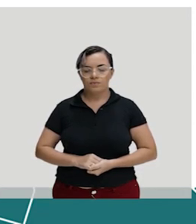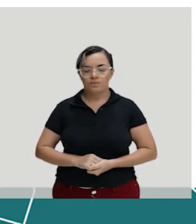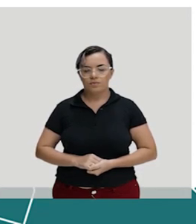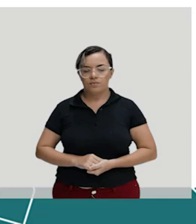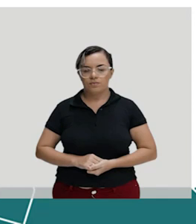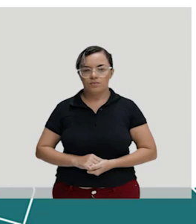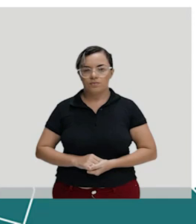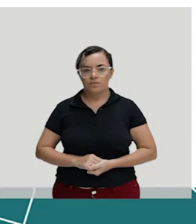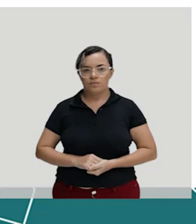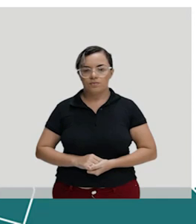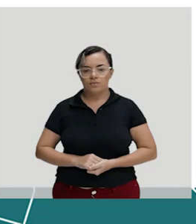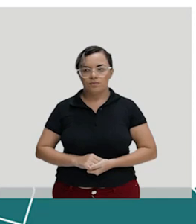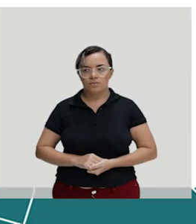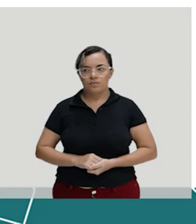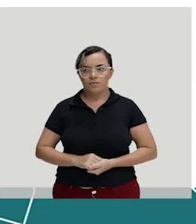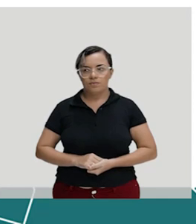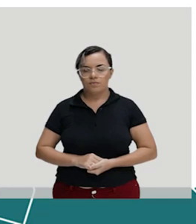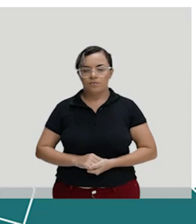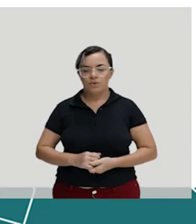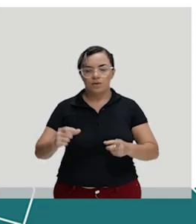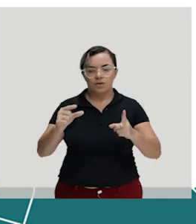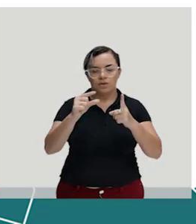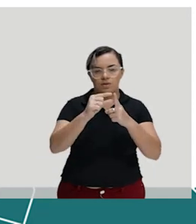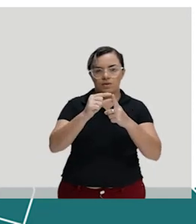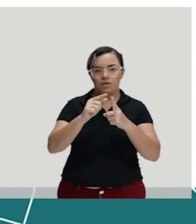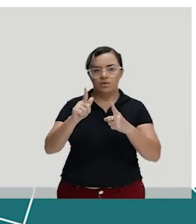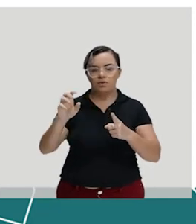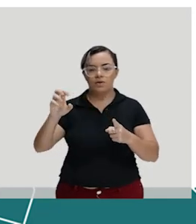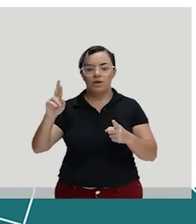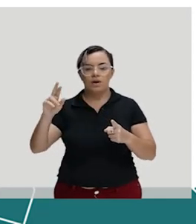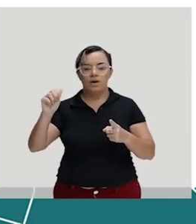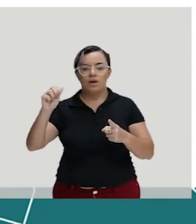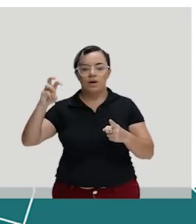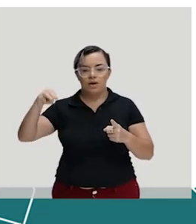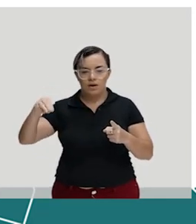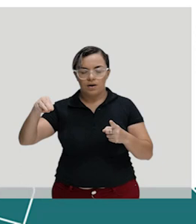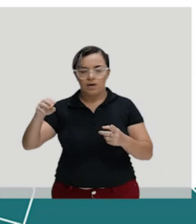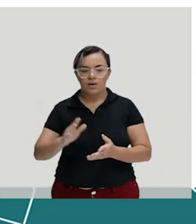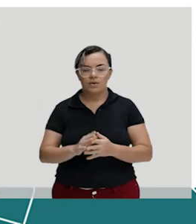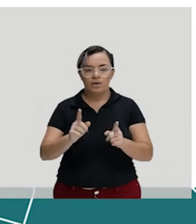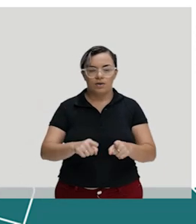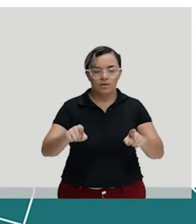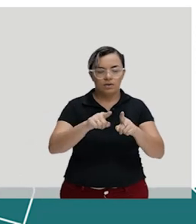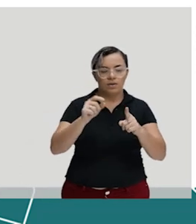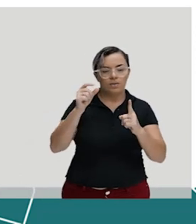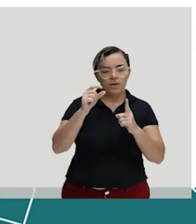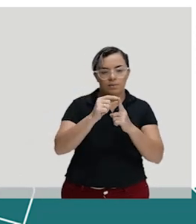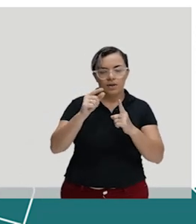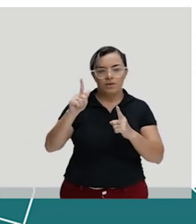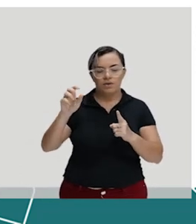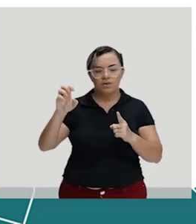espaço morrem bem aqui ó geram e gemidos repetição aqui do fonema